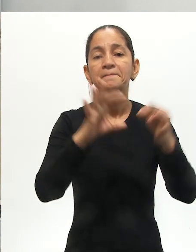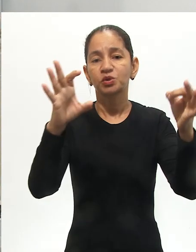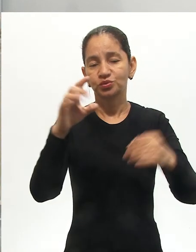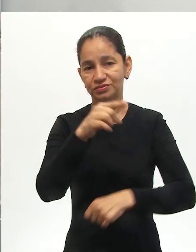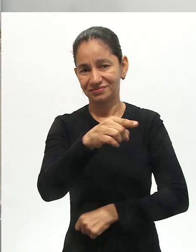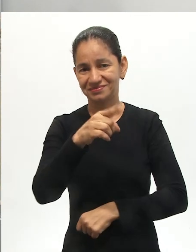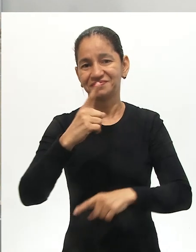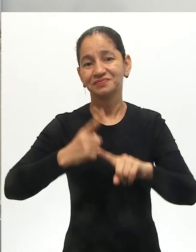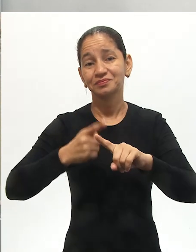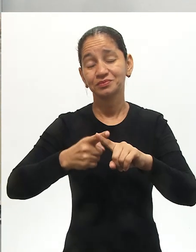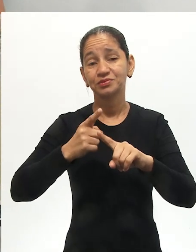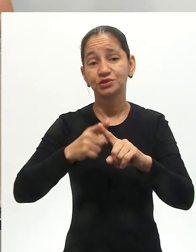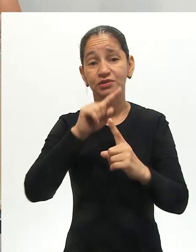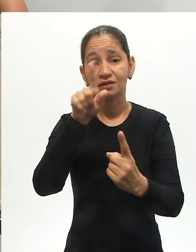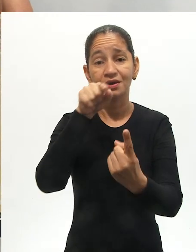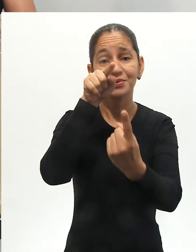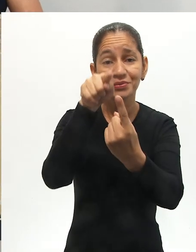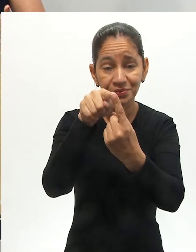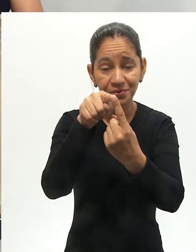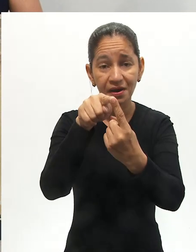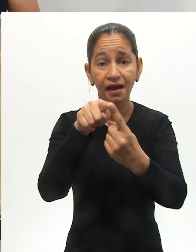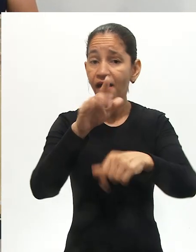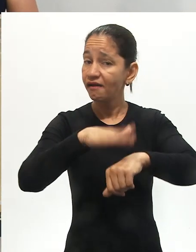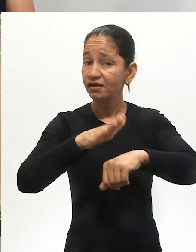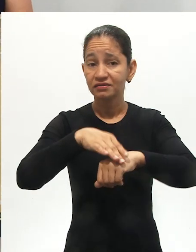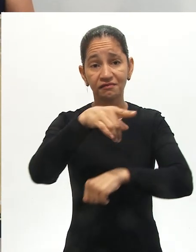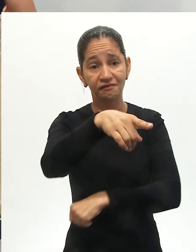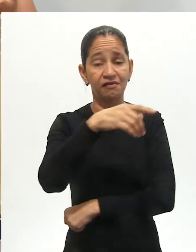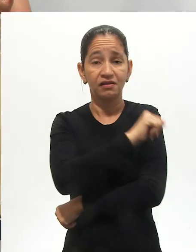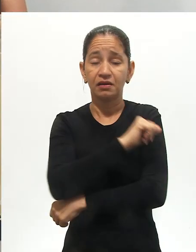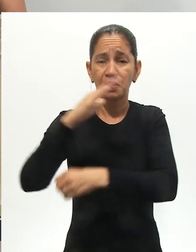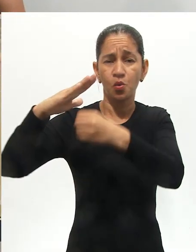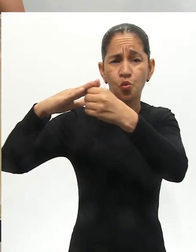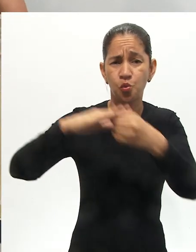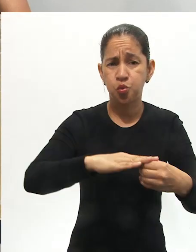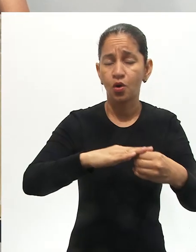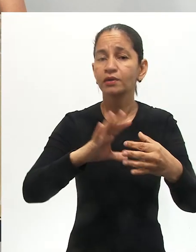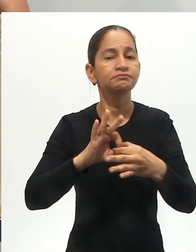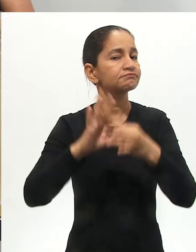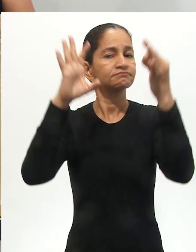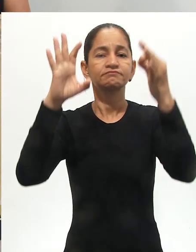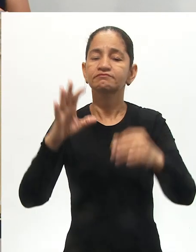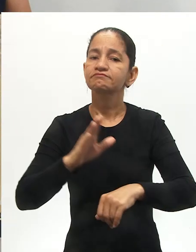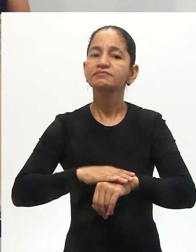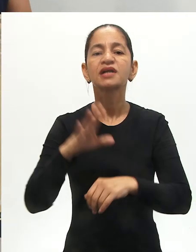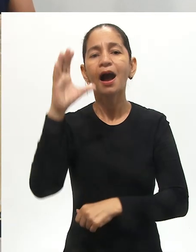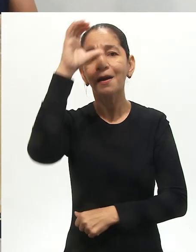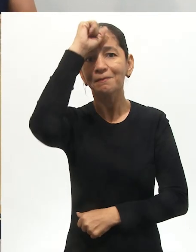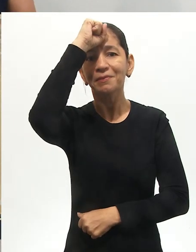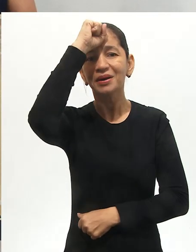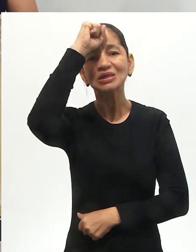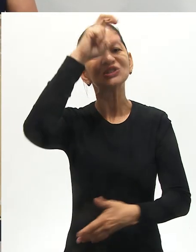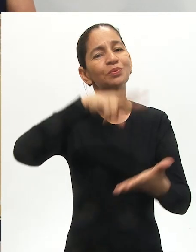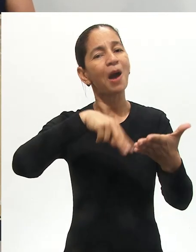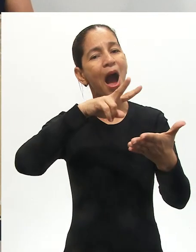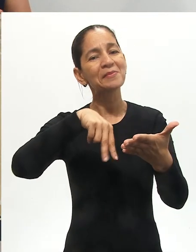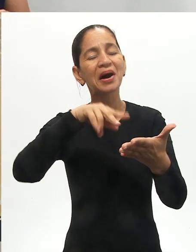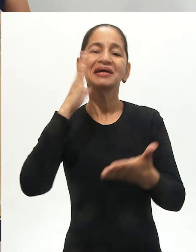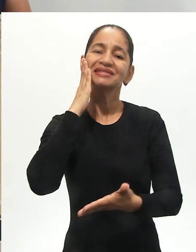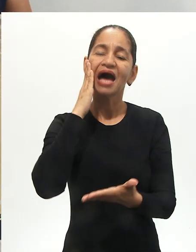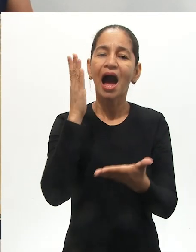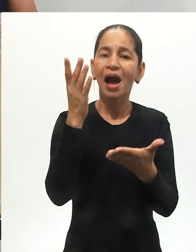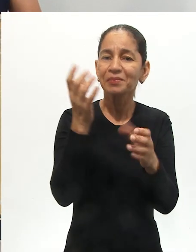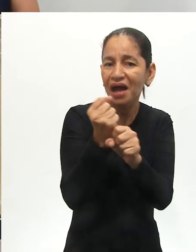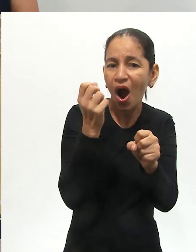da libertação, porque ele tem como finalidade libertar o oprimido a partir do momento em que ele conhece a